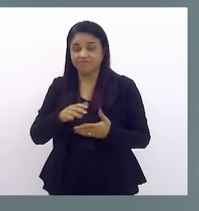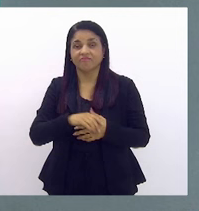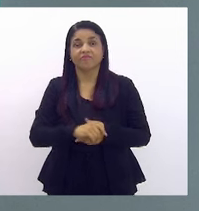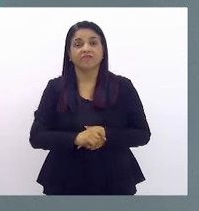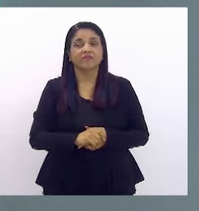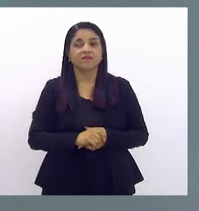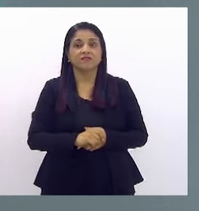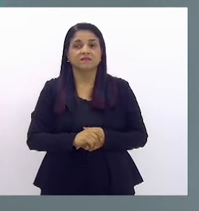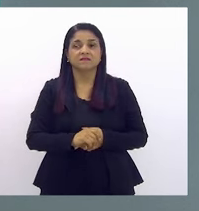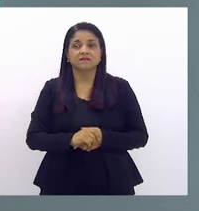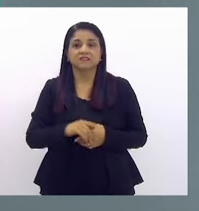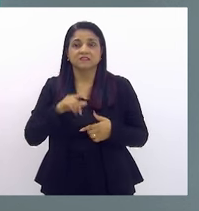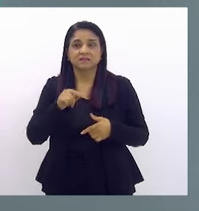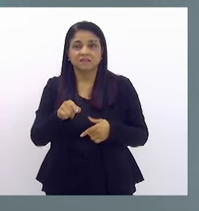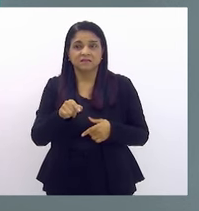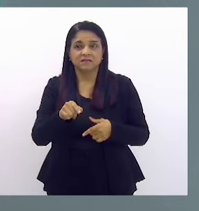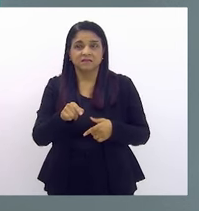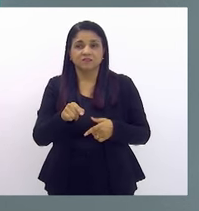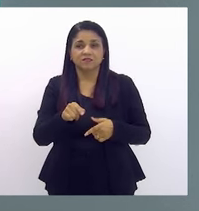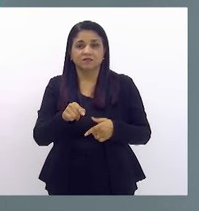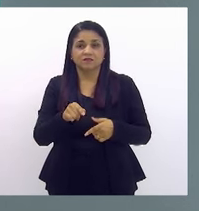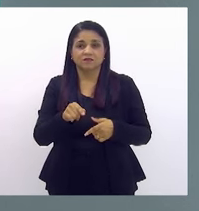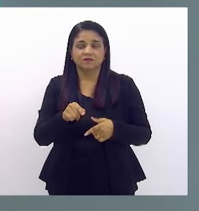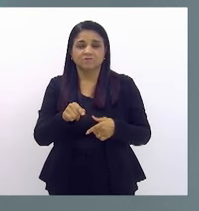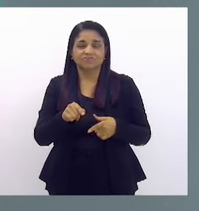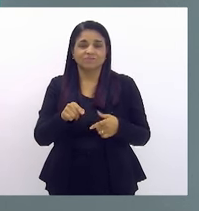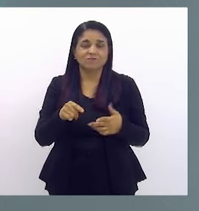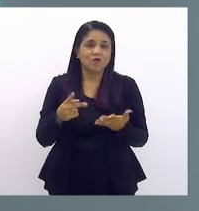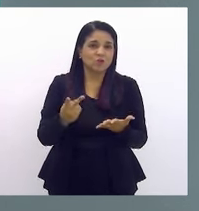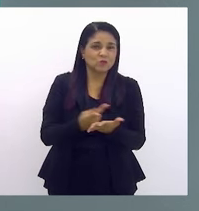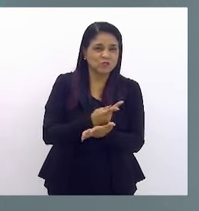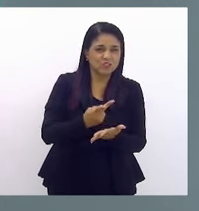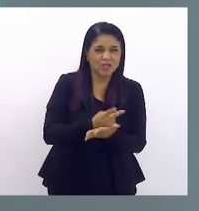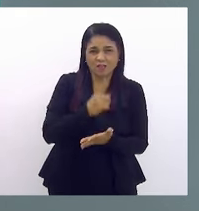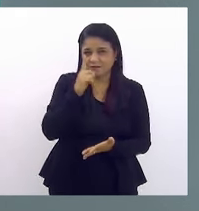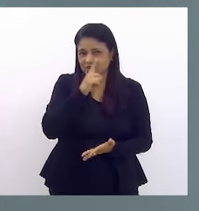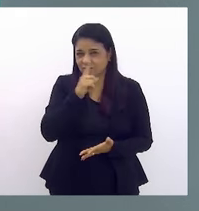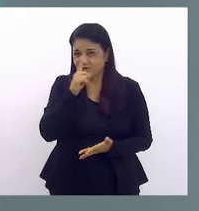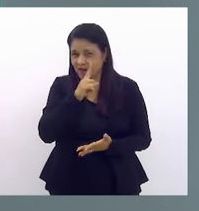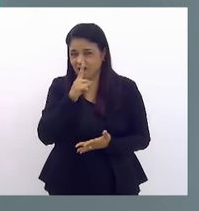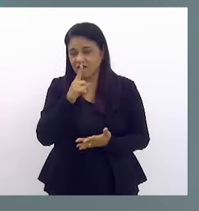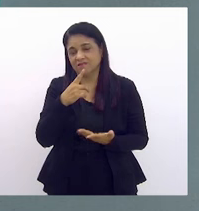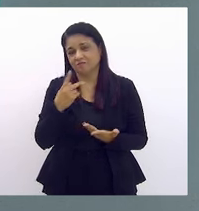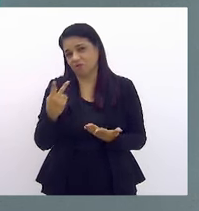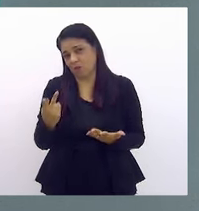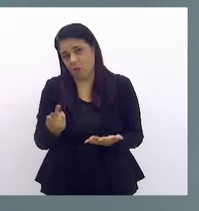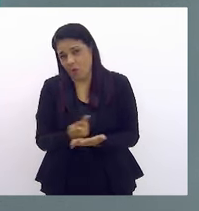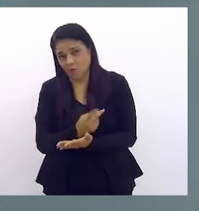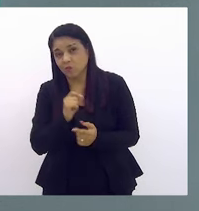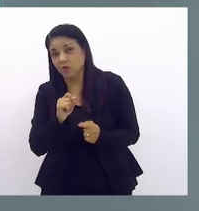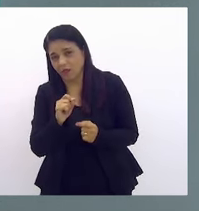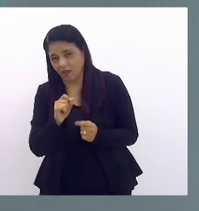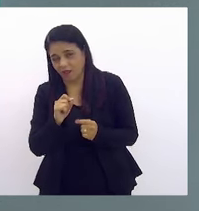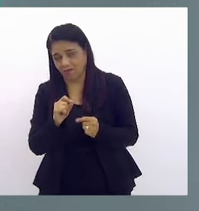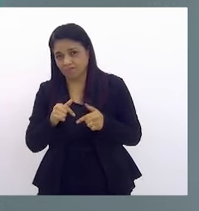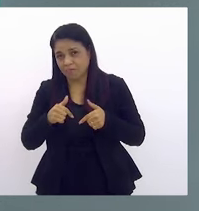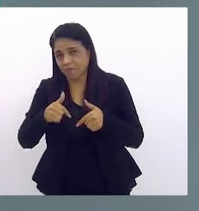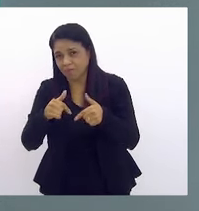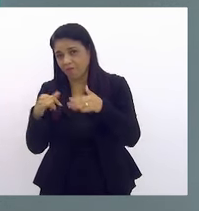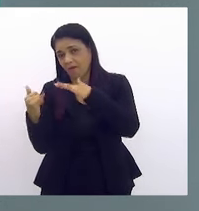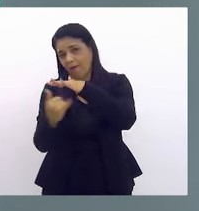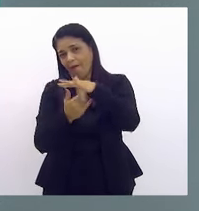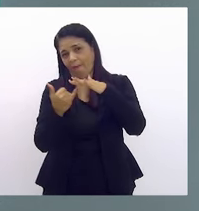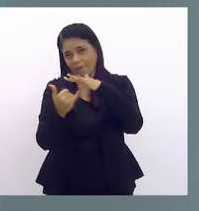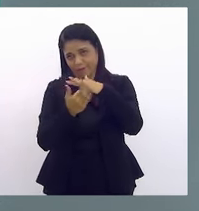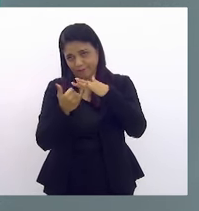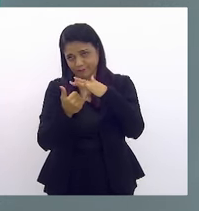as mazelas e os ilícitos cometidos, principalmente por órgãos municipais. Né? Aqui é a